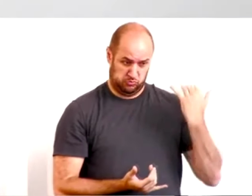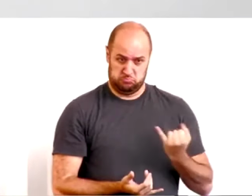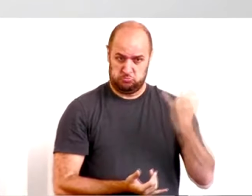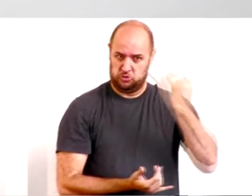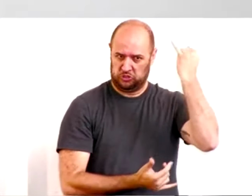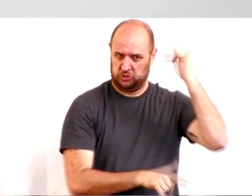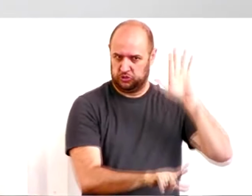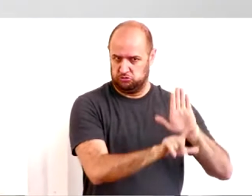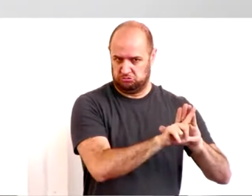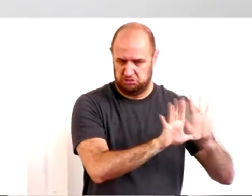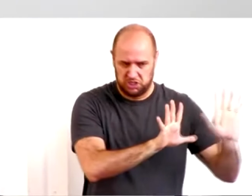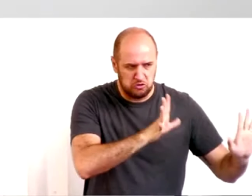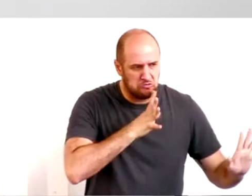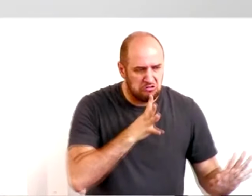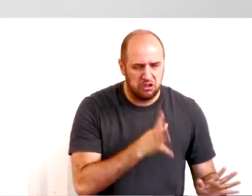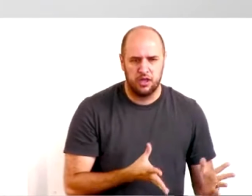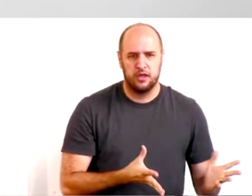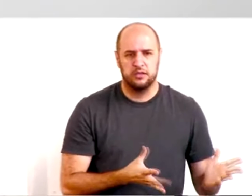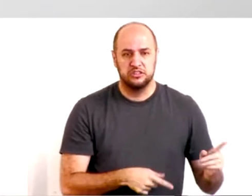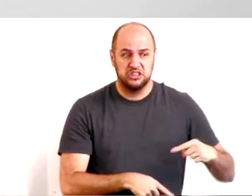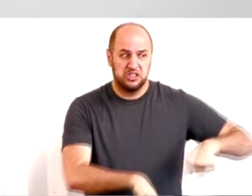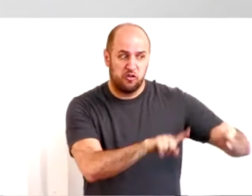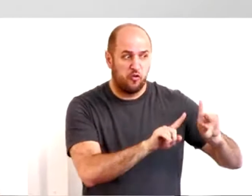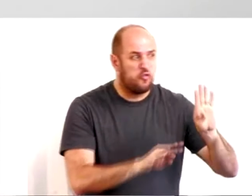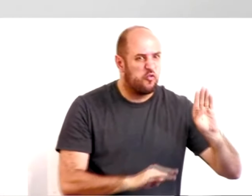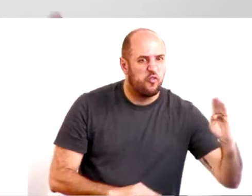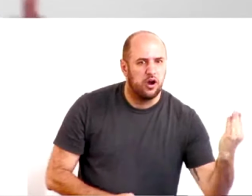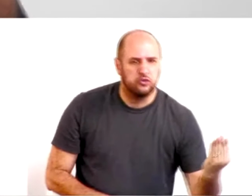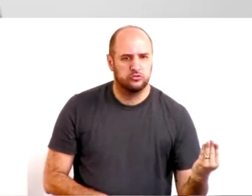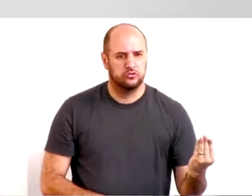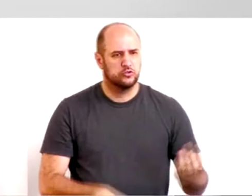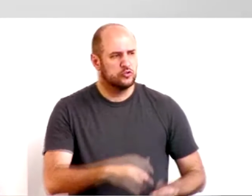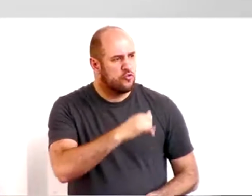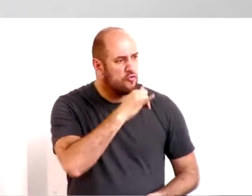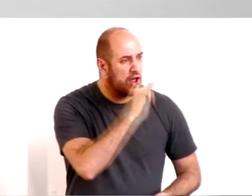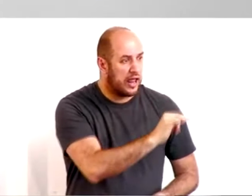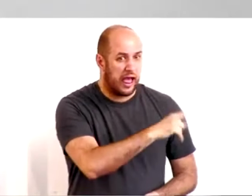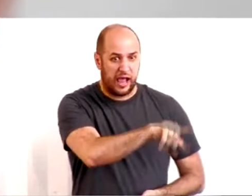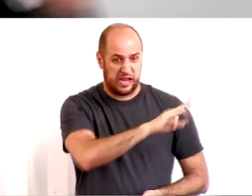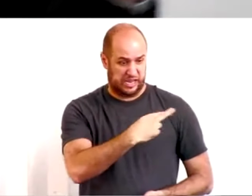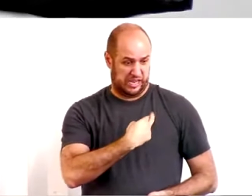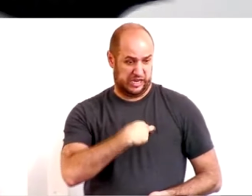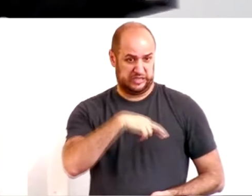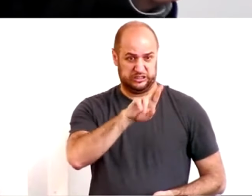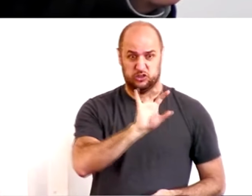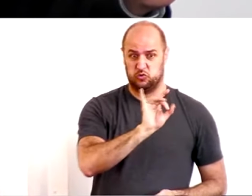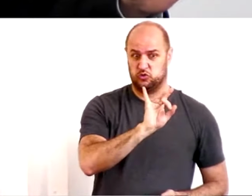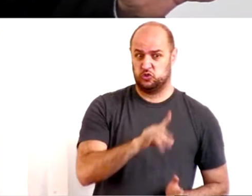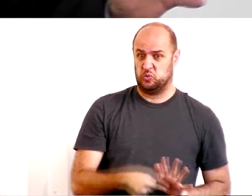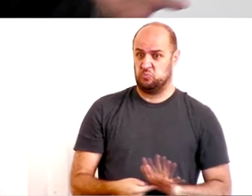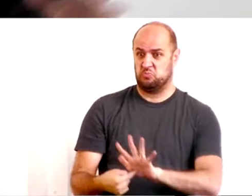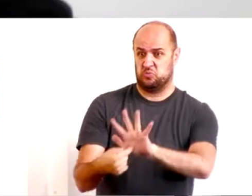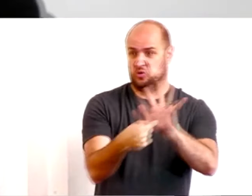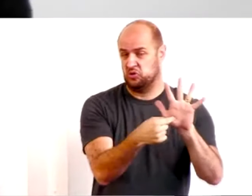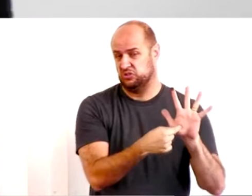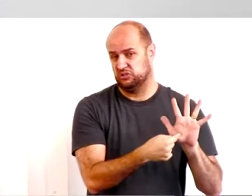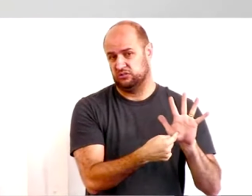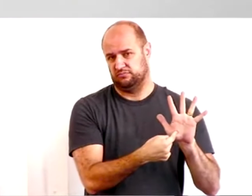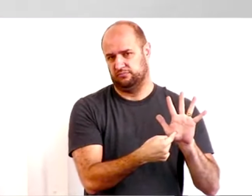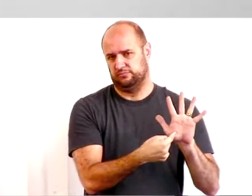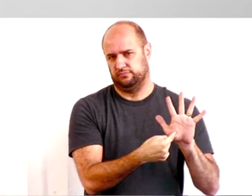lei, de serem hipócritas, ou de terem uma religião somente externa.